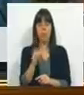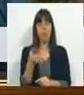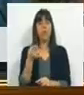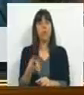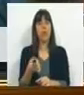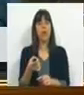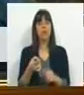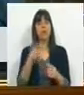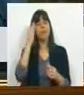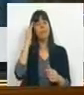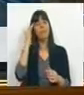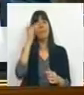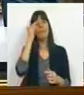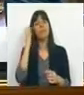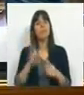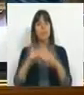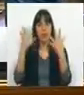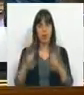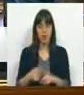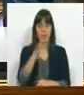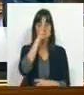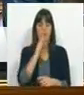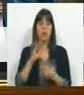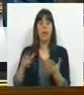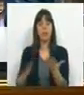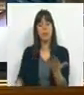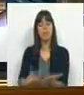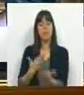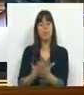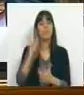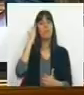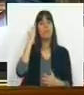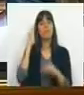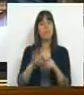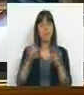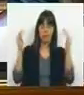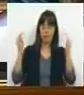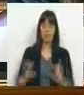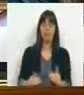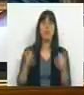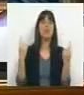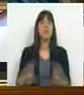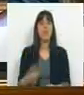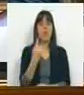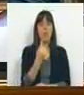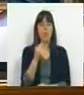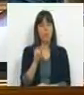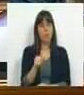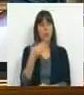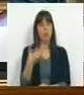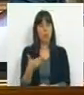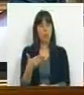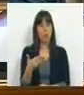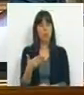1,9, a previsão no orçamento de Estado apresentado prevê um decréscimo de apenas